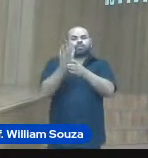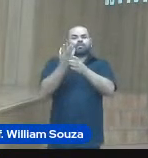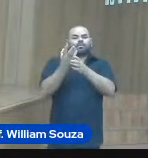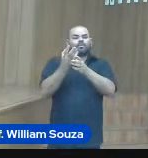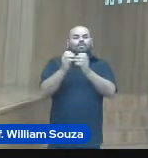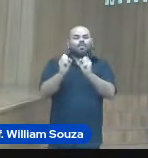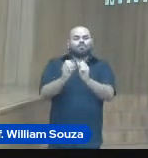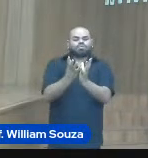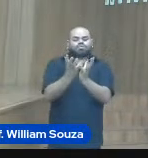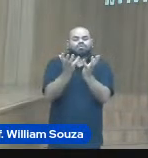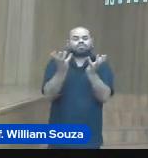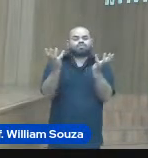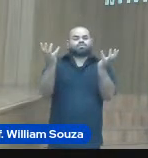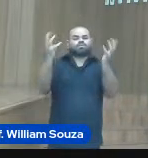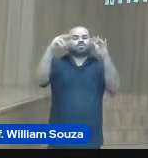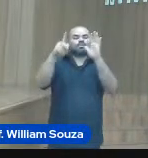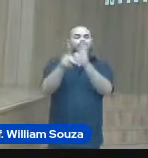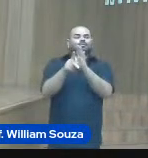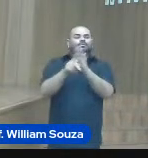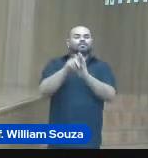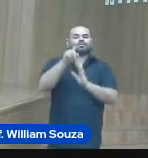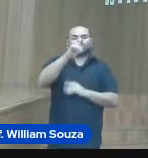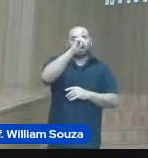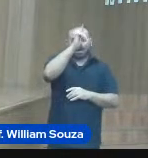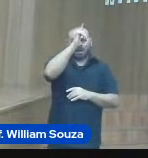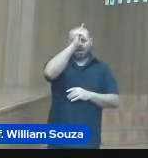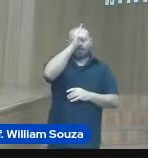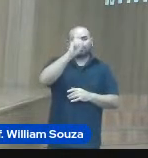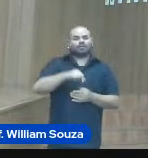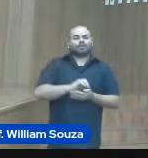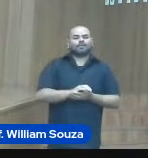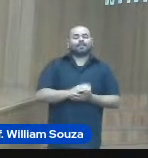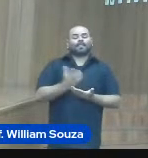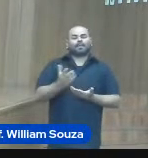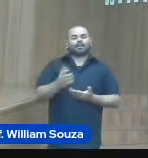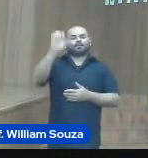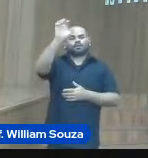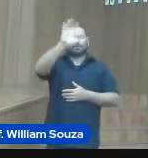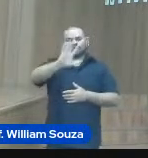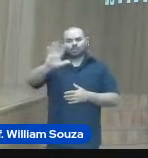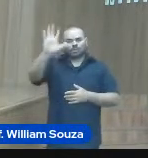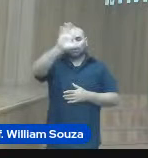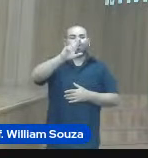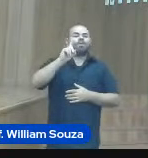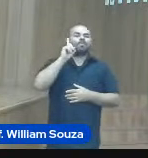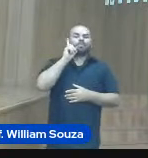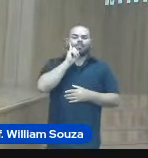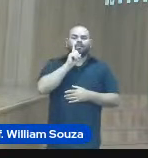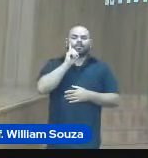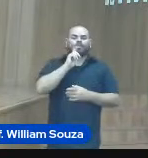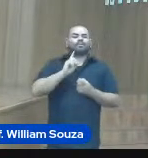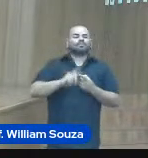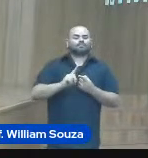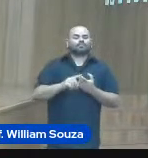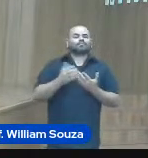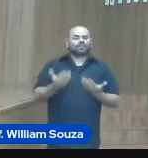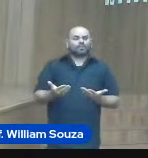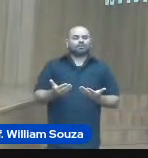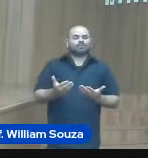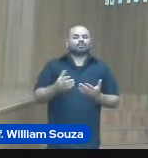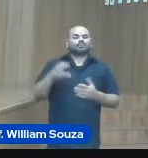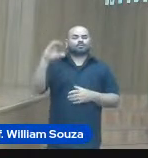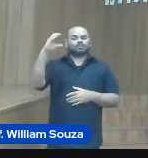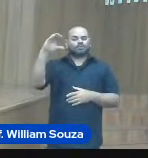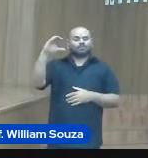aí eu digo para vocês, tanto na Europa como nos Estados Unidos, cientistas se